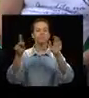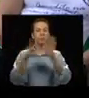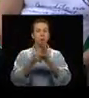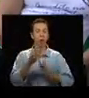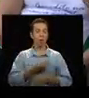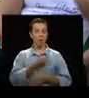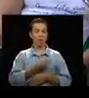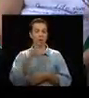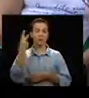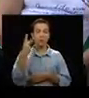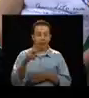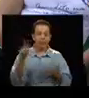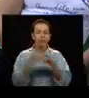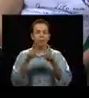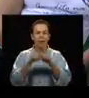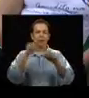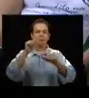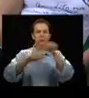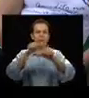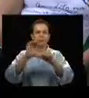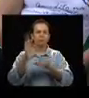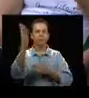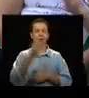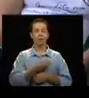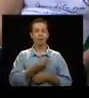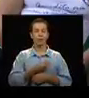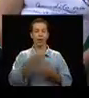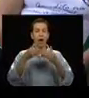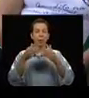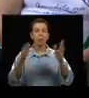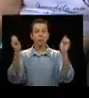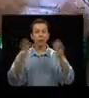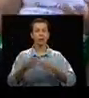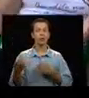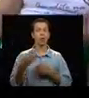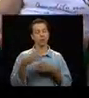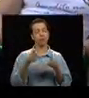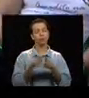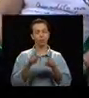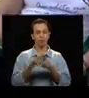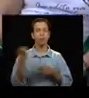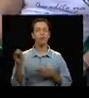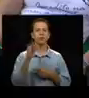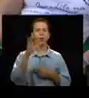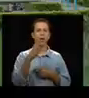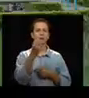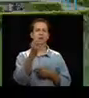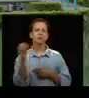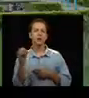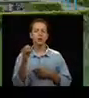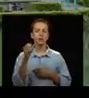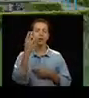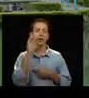a informática, né, nessa vivência dele aqui, para que ele transforme essa vida. E abrindo possibilidades novas para eles, né?